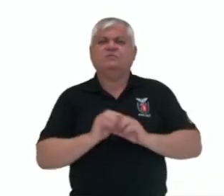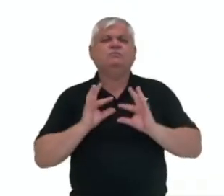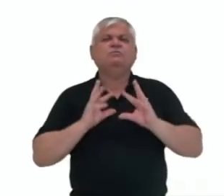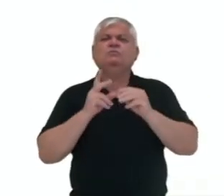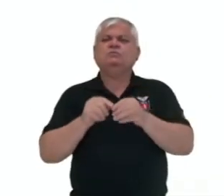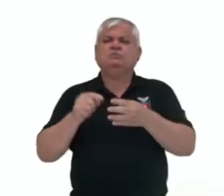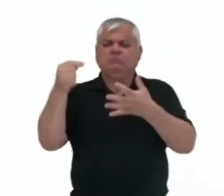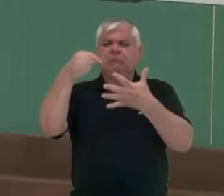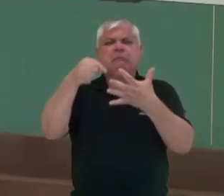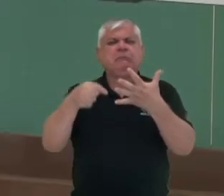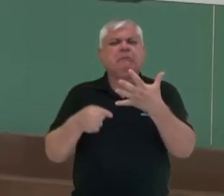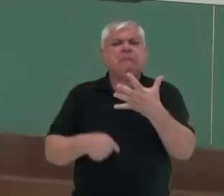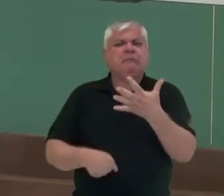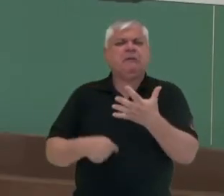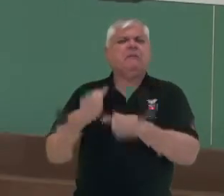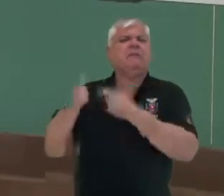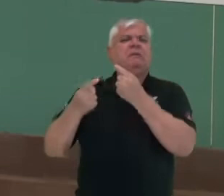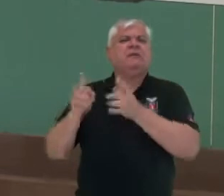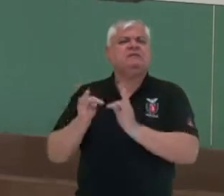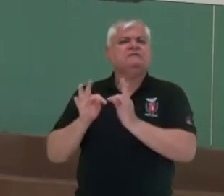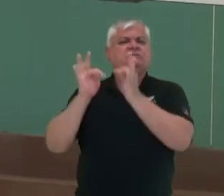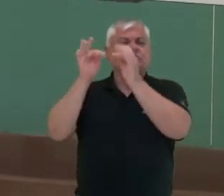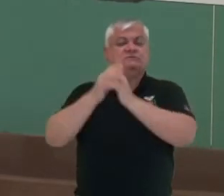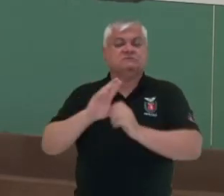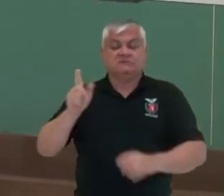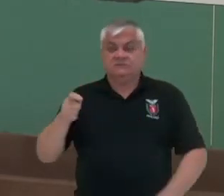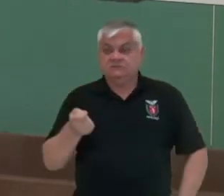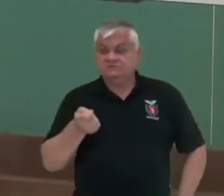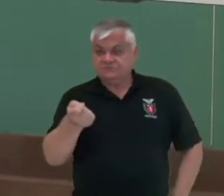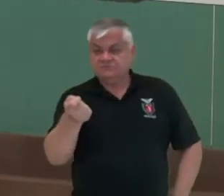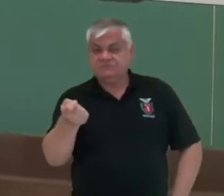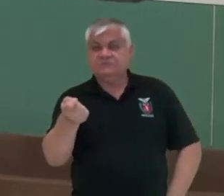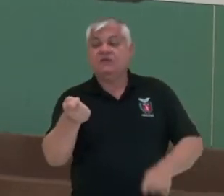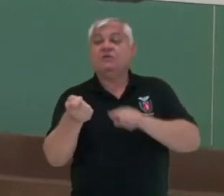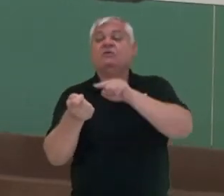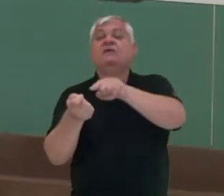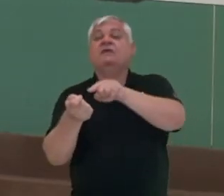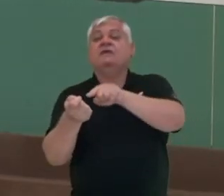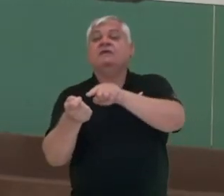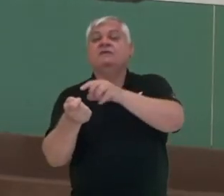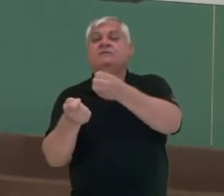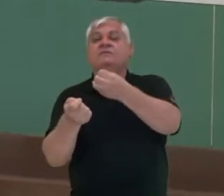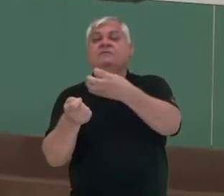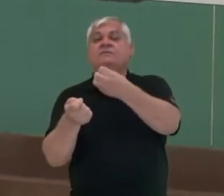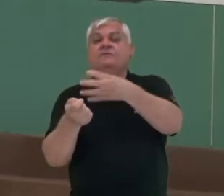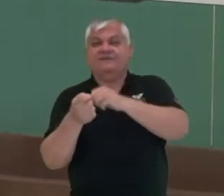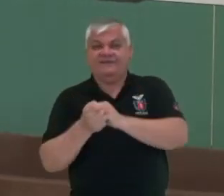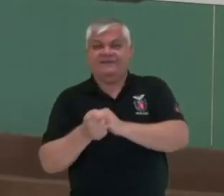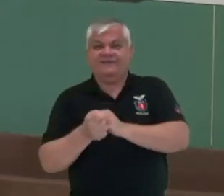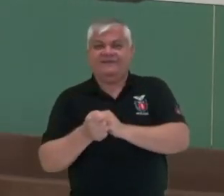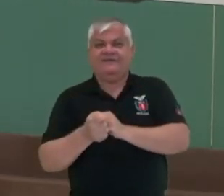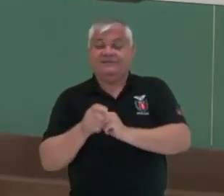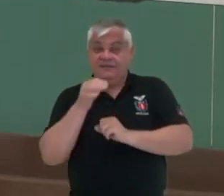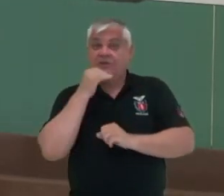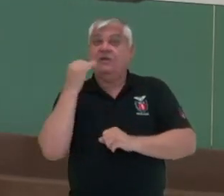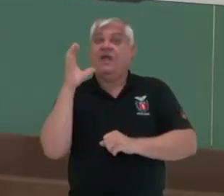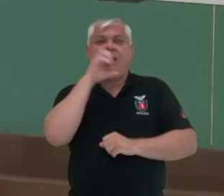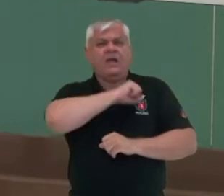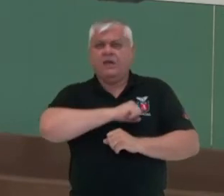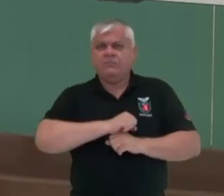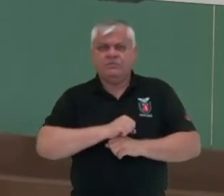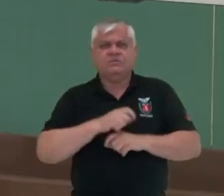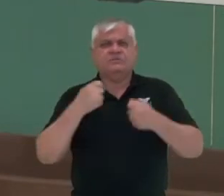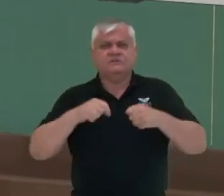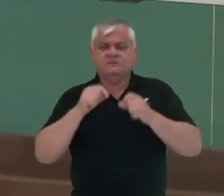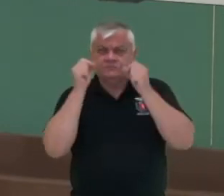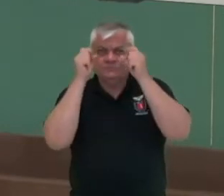que tudo isso? Porque quando eu encosto no meu adversário, quem encostar primeiro faz a pontuação, né? Então isso é muito rápido. Então